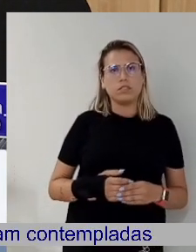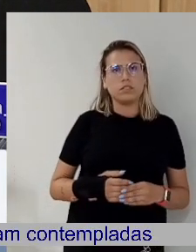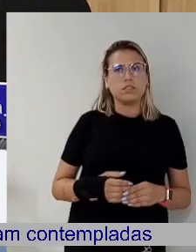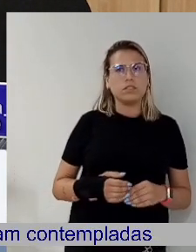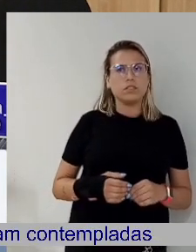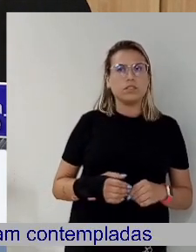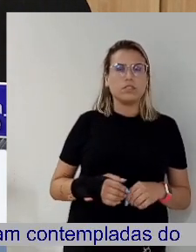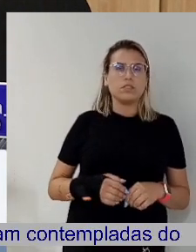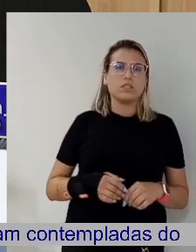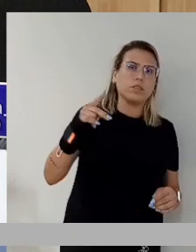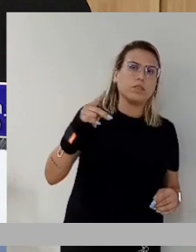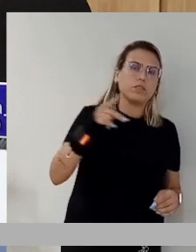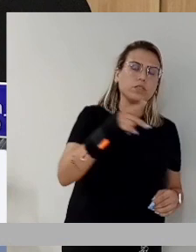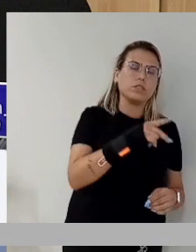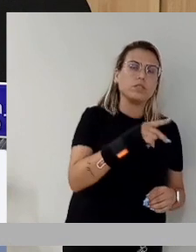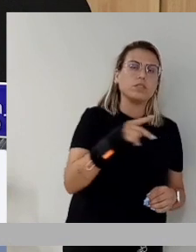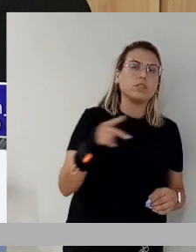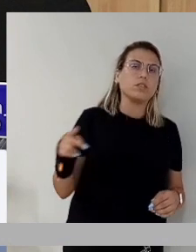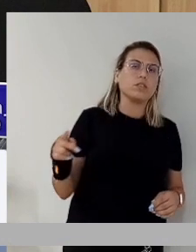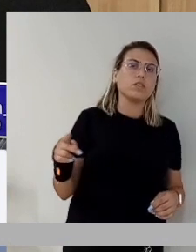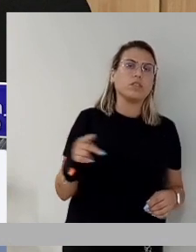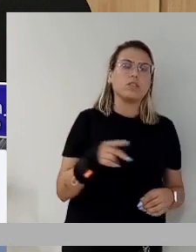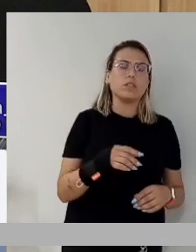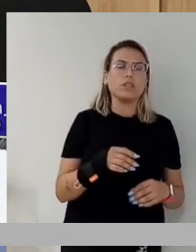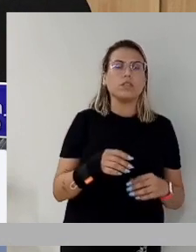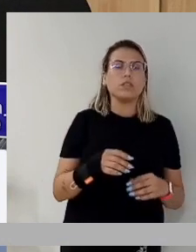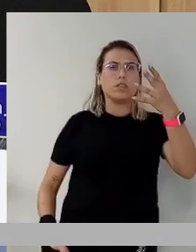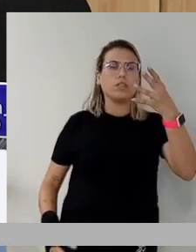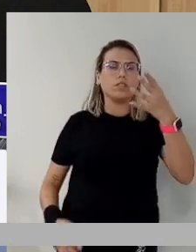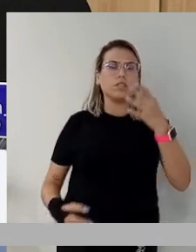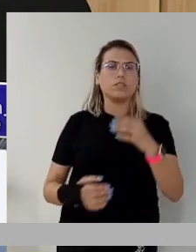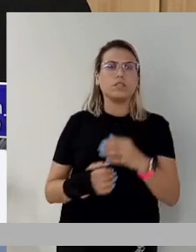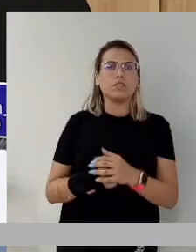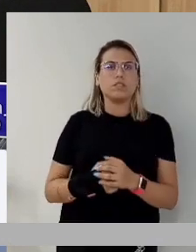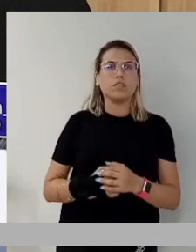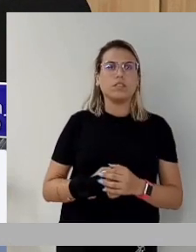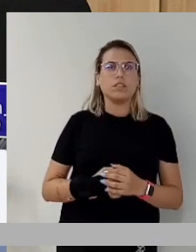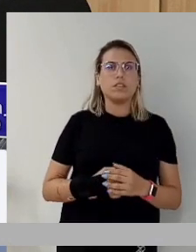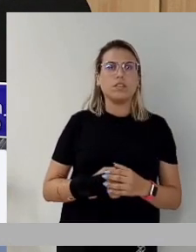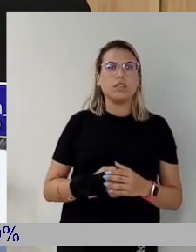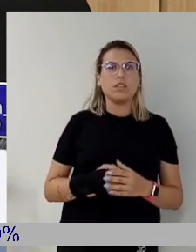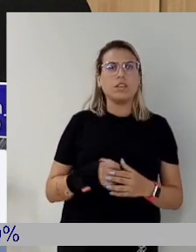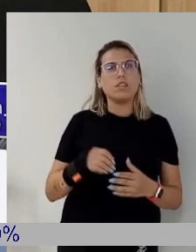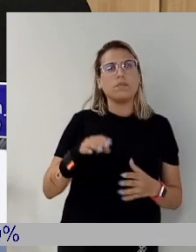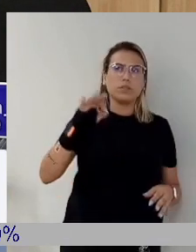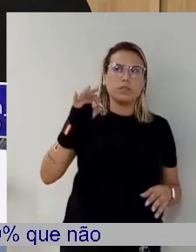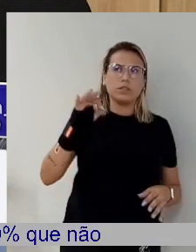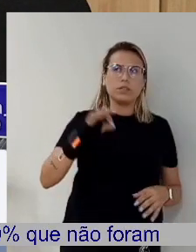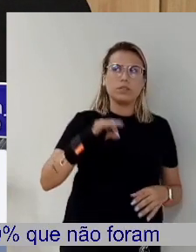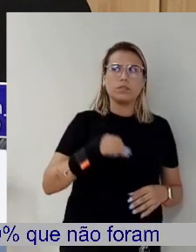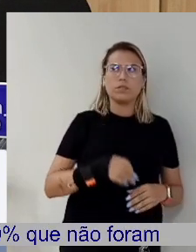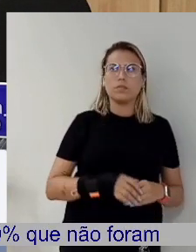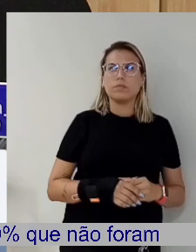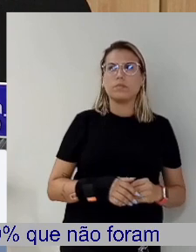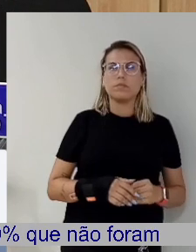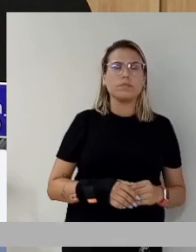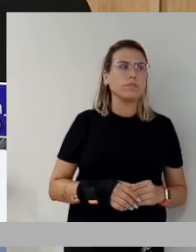piso do professor em diversas categorias ficou acho que 40% que não foram